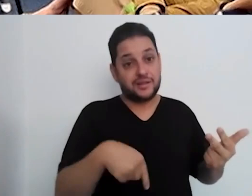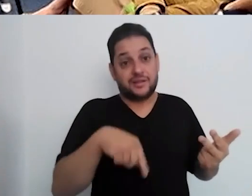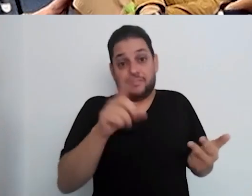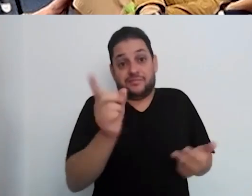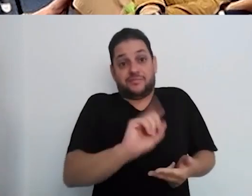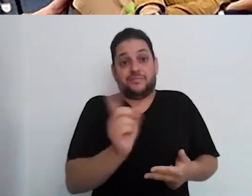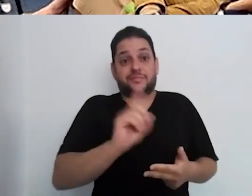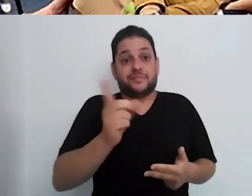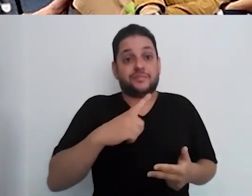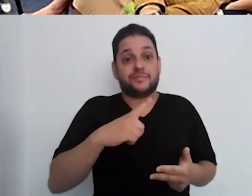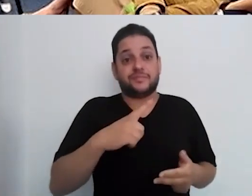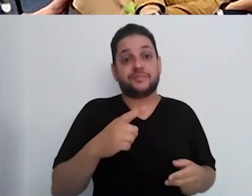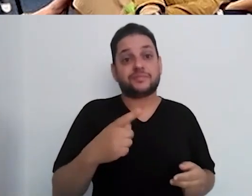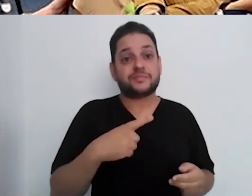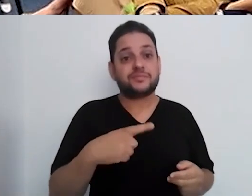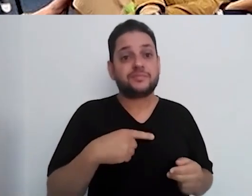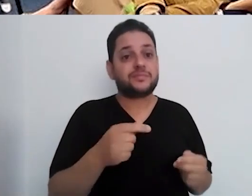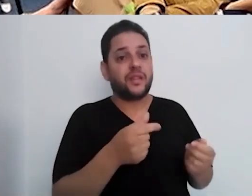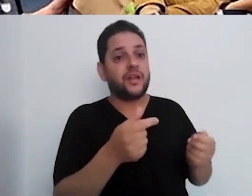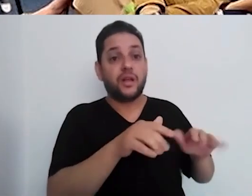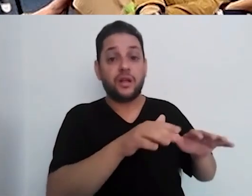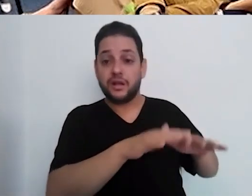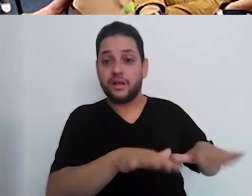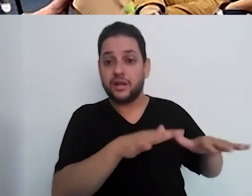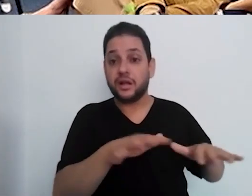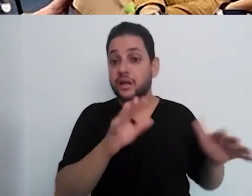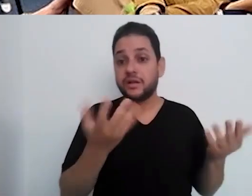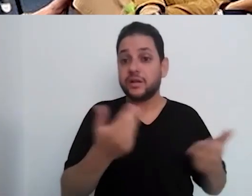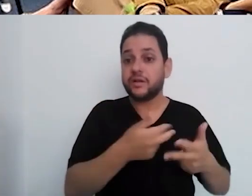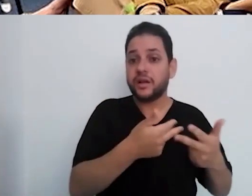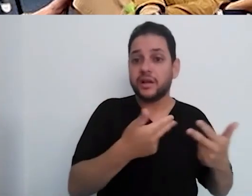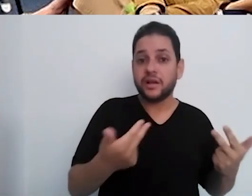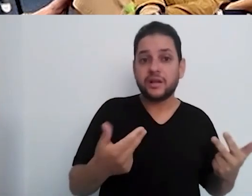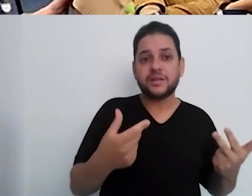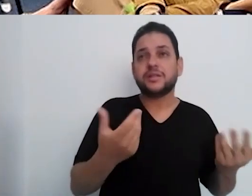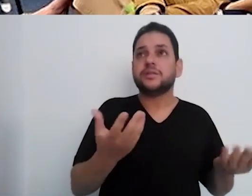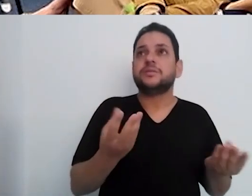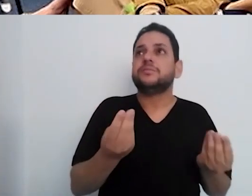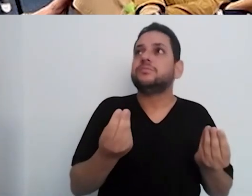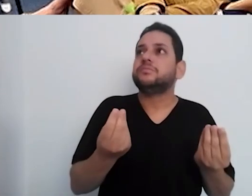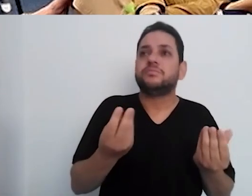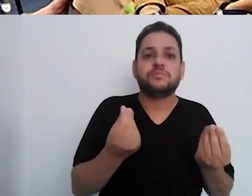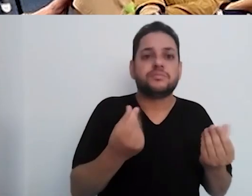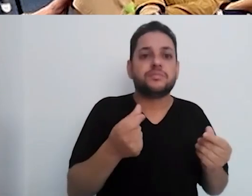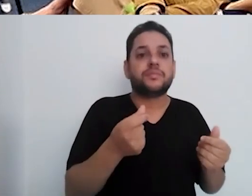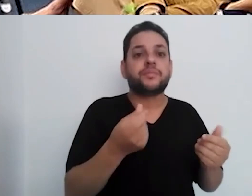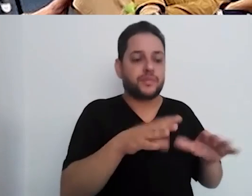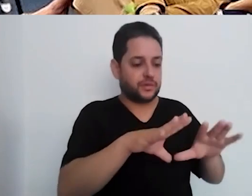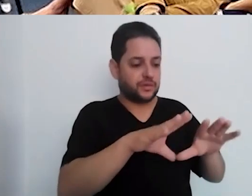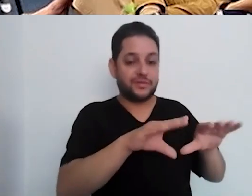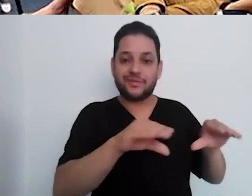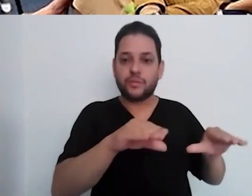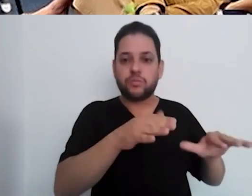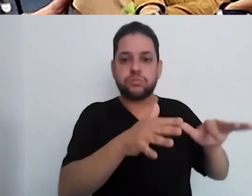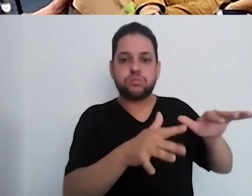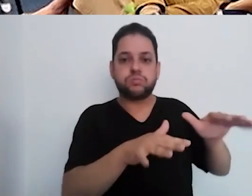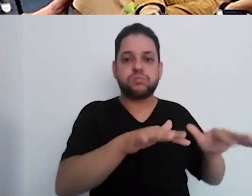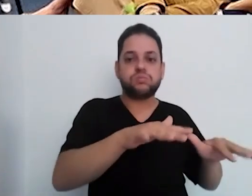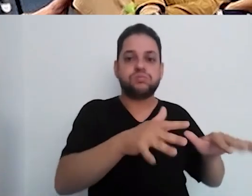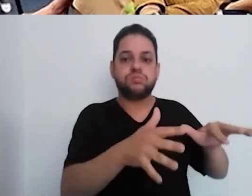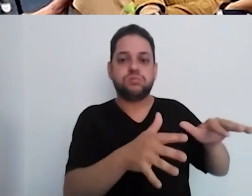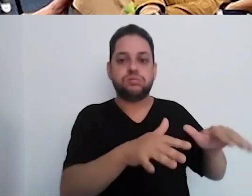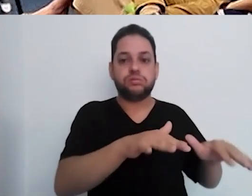terreno tão assim acidente, digamos assim, um terreno, uma areia movediça, que você também não